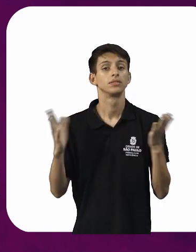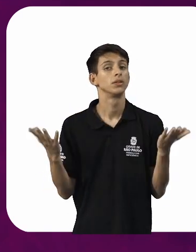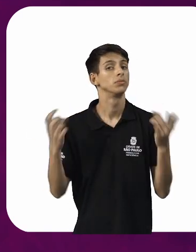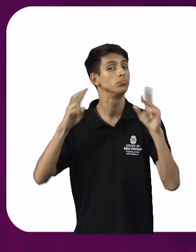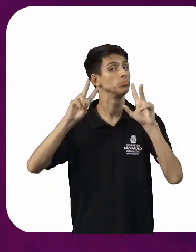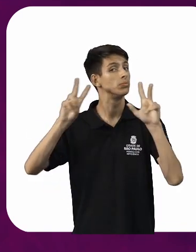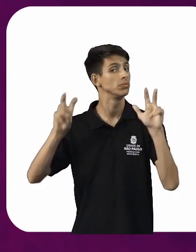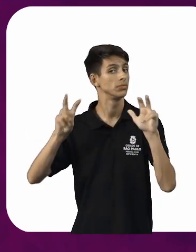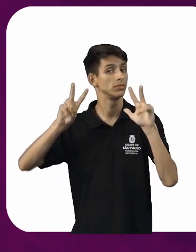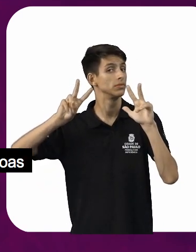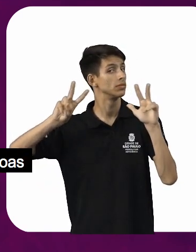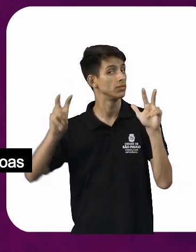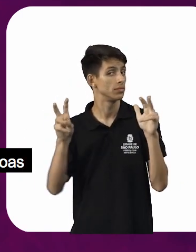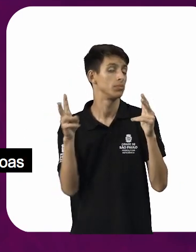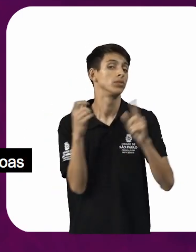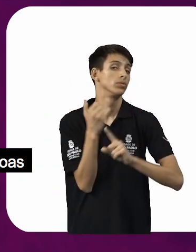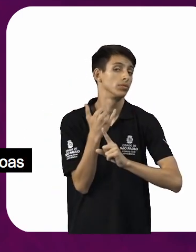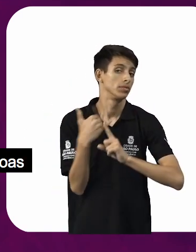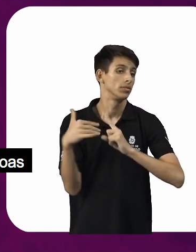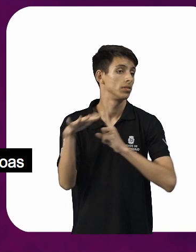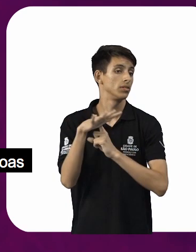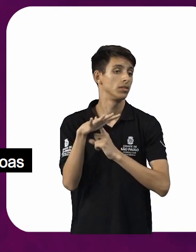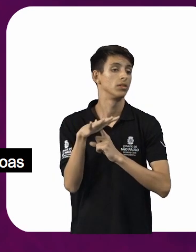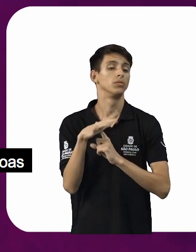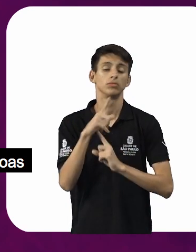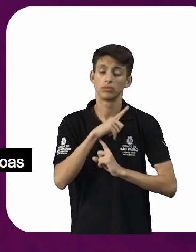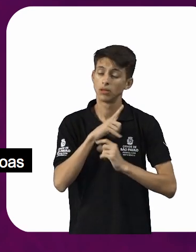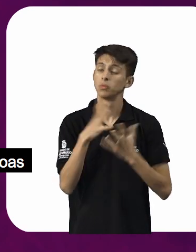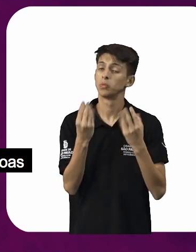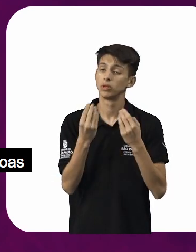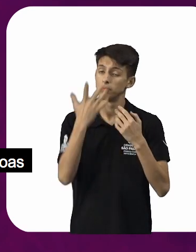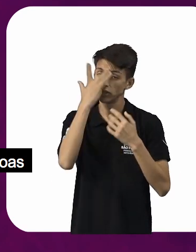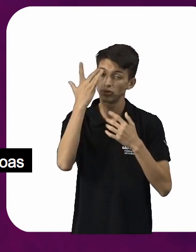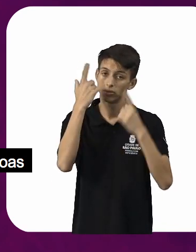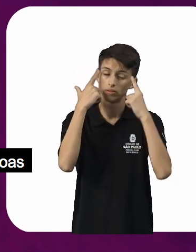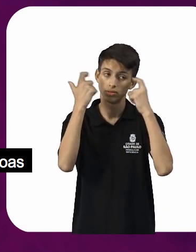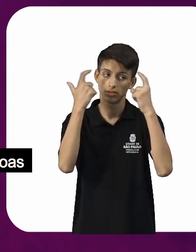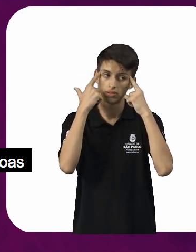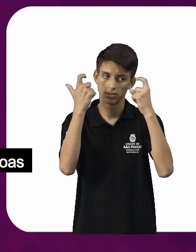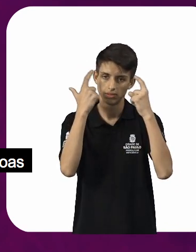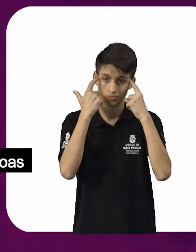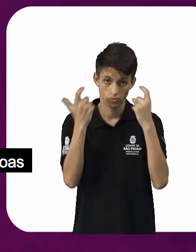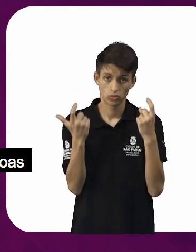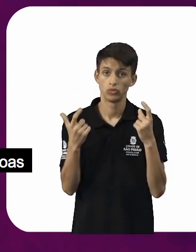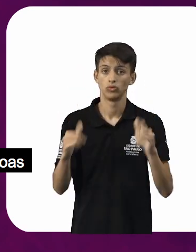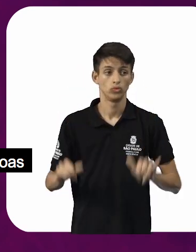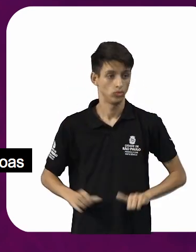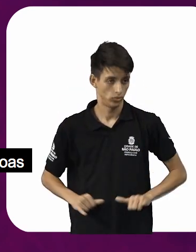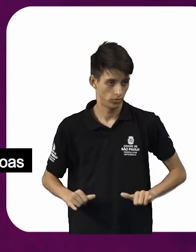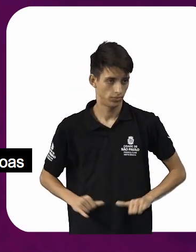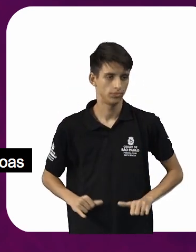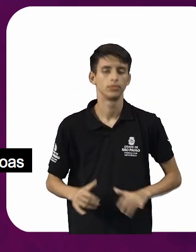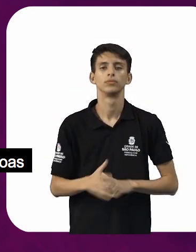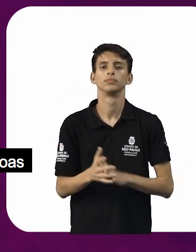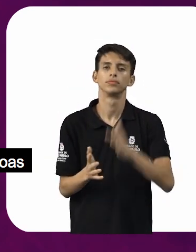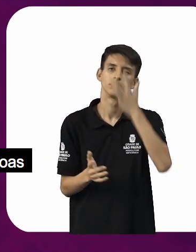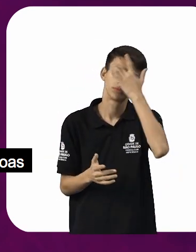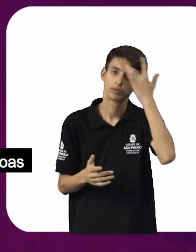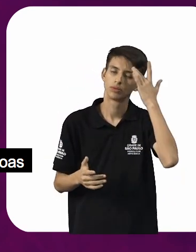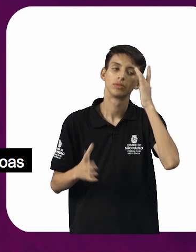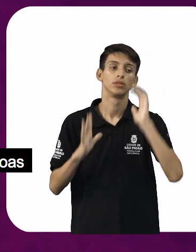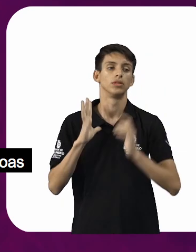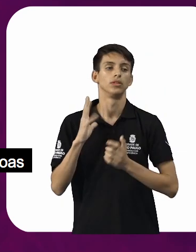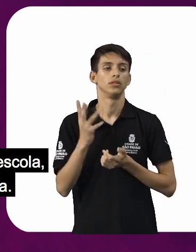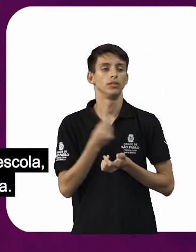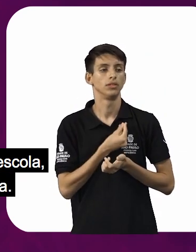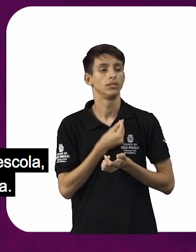questão social, dos assassinatos de pessoas LGBTI+, ou da violência em geral. E nas pessoas trans, eu só falo, Beatriz,